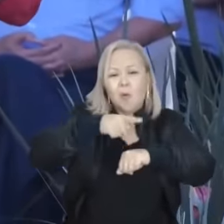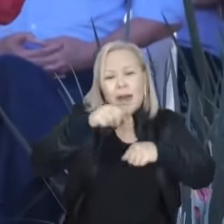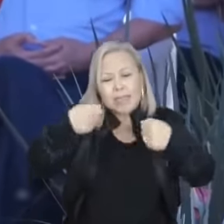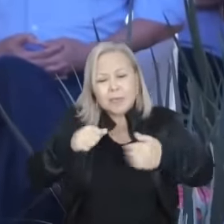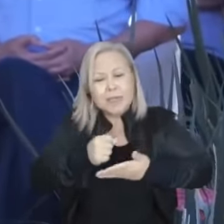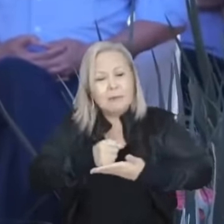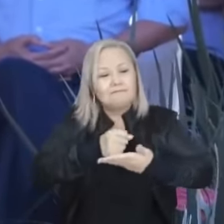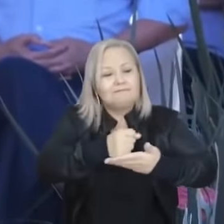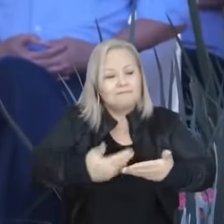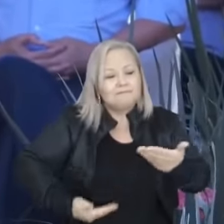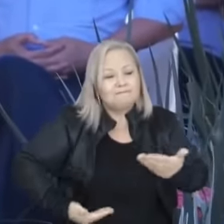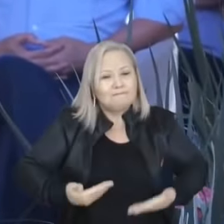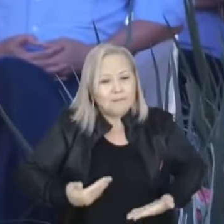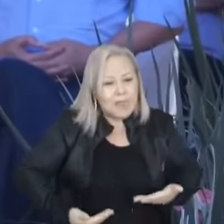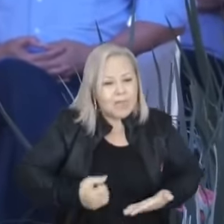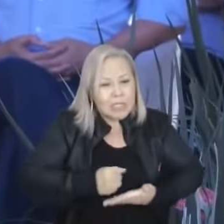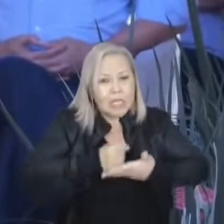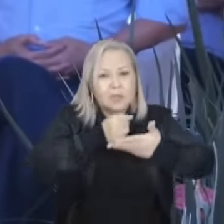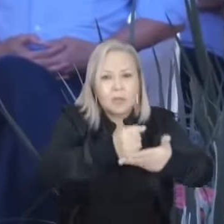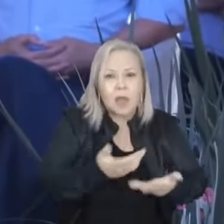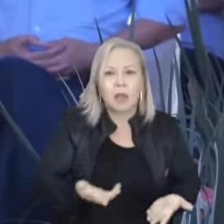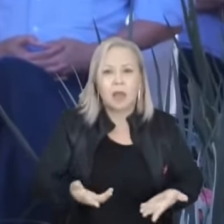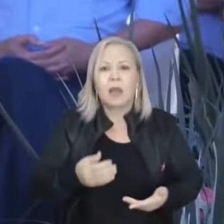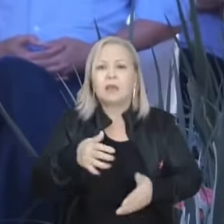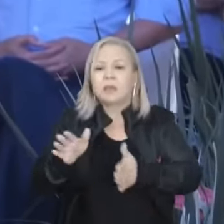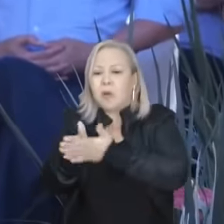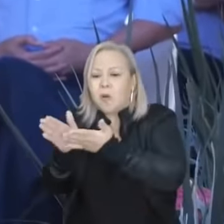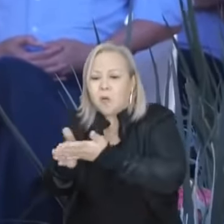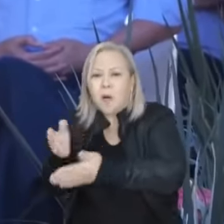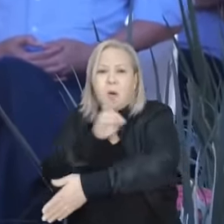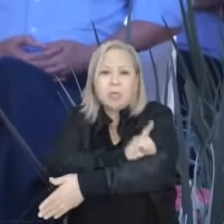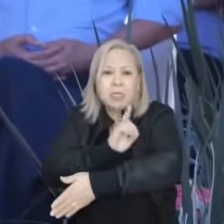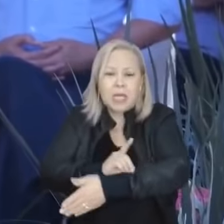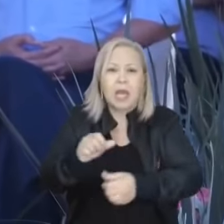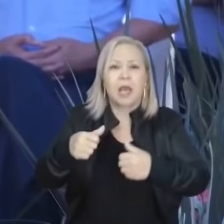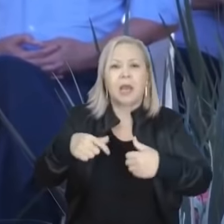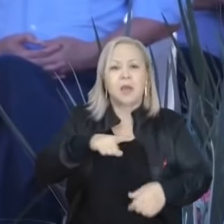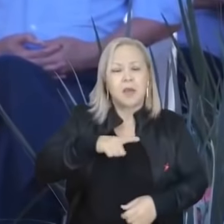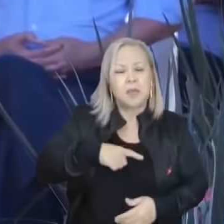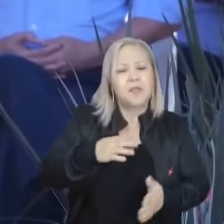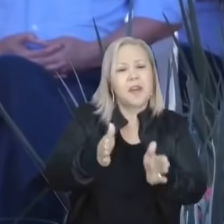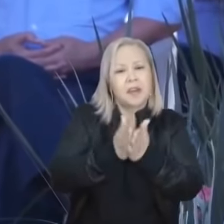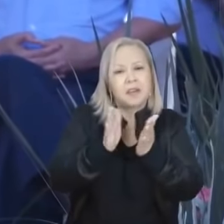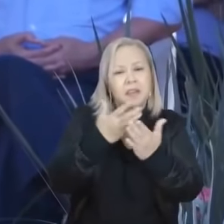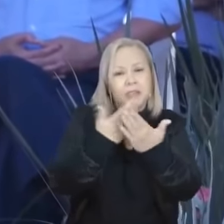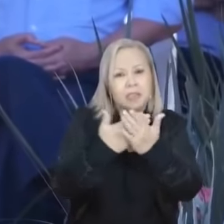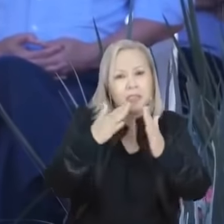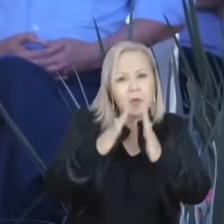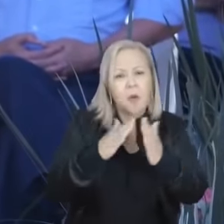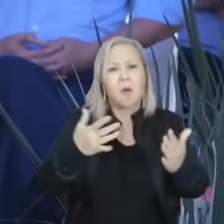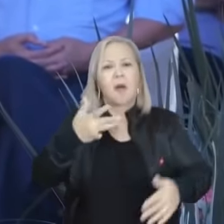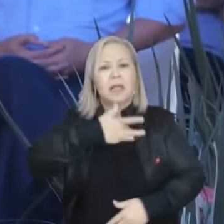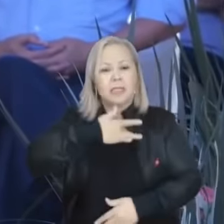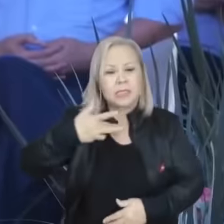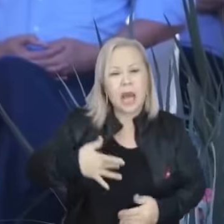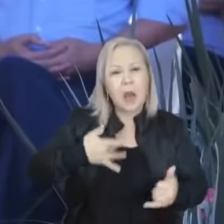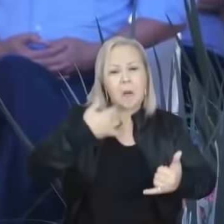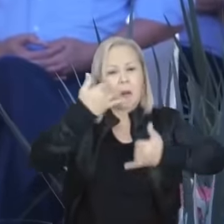num bairro pobre de Diadema tiver escola, tiver saúde, tiver área de lazer para a meninada